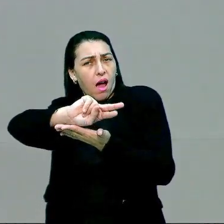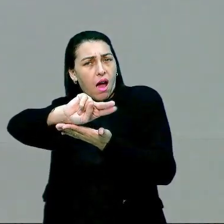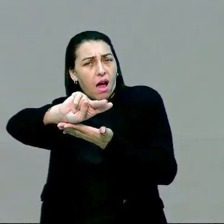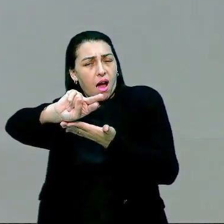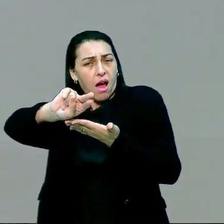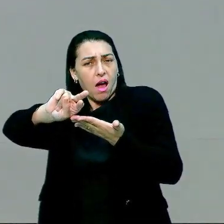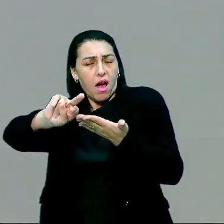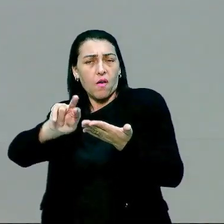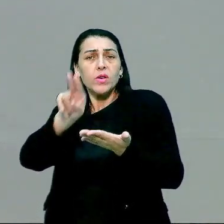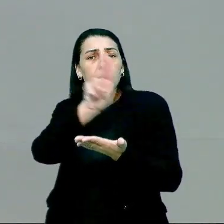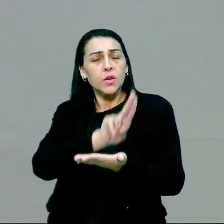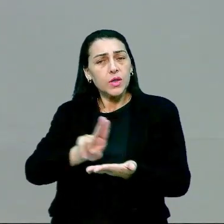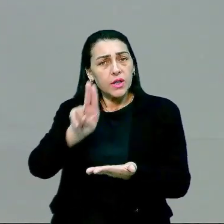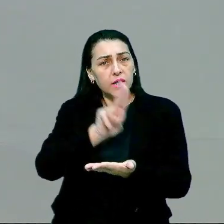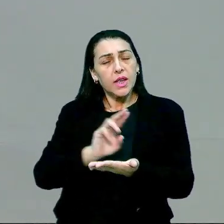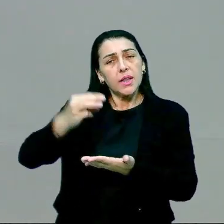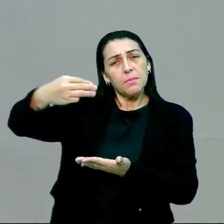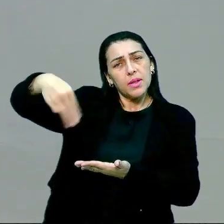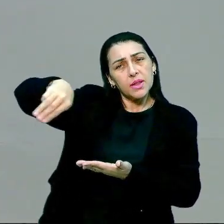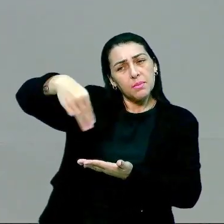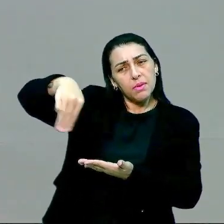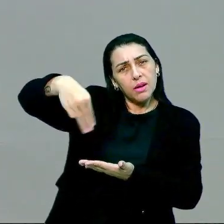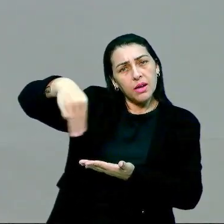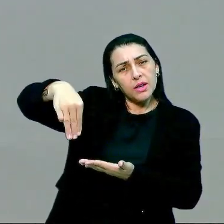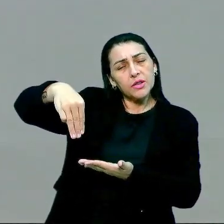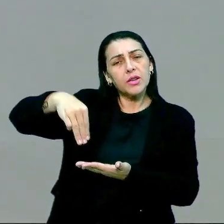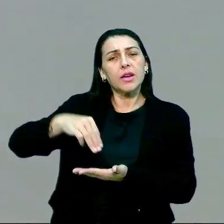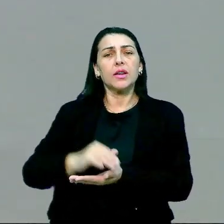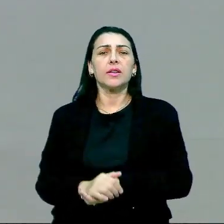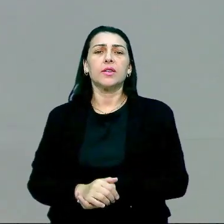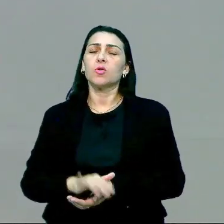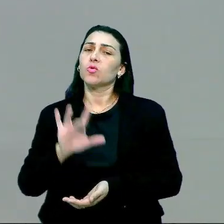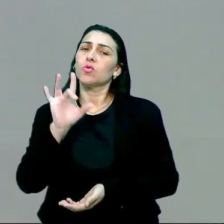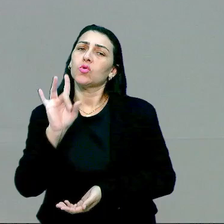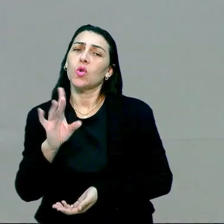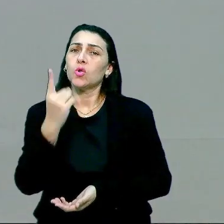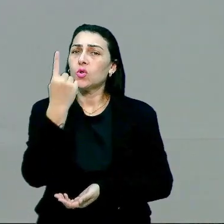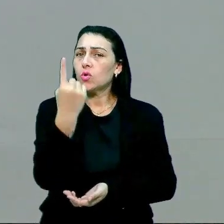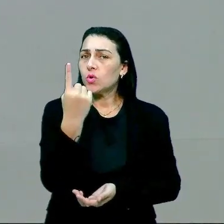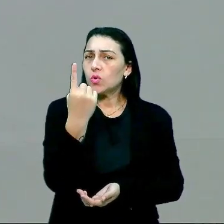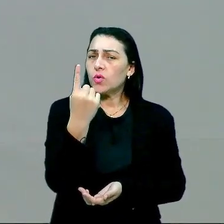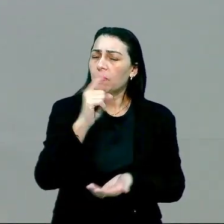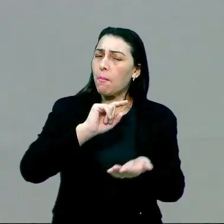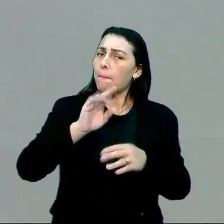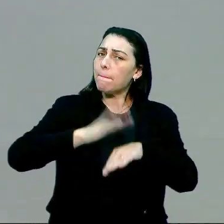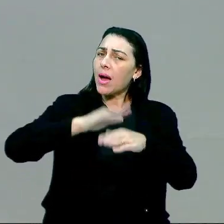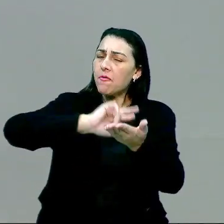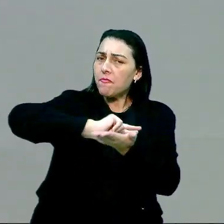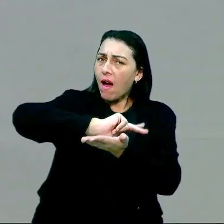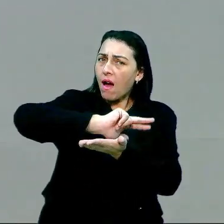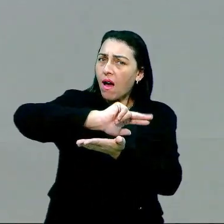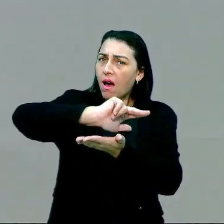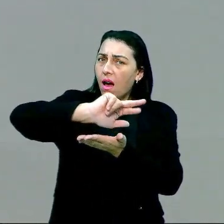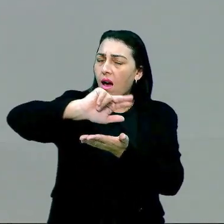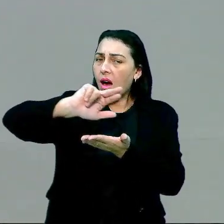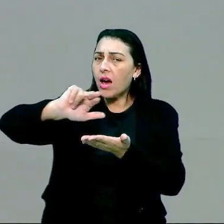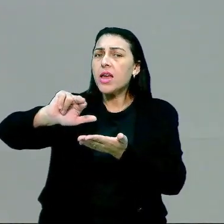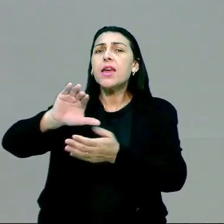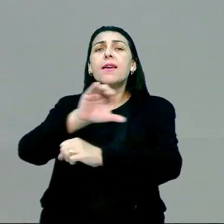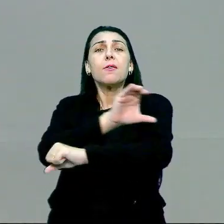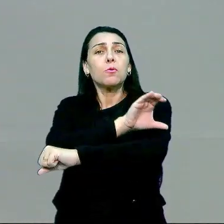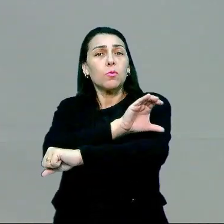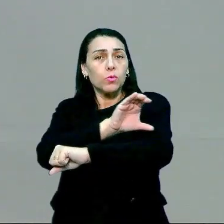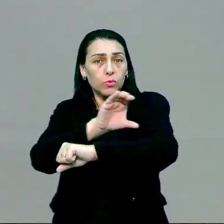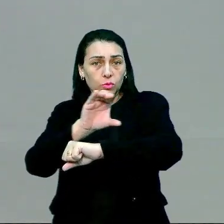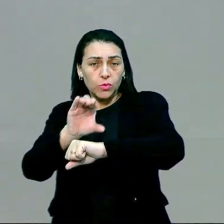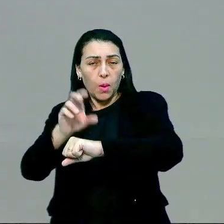múltiplos, que você utiliza lá na matemática. Então eu não estou tratando só de um, eu estou tratando de vários. E